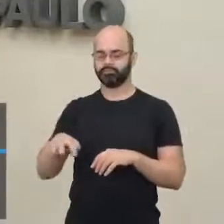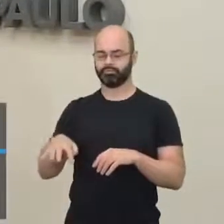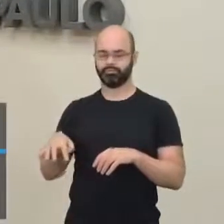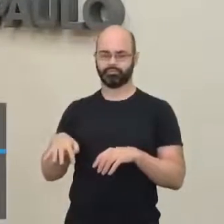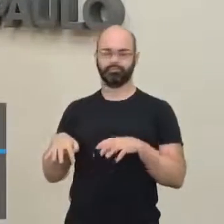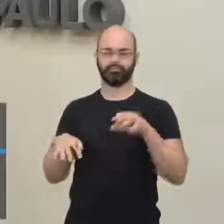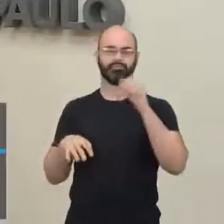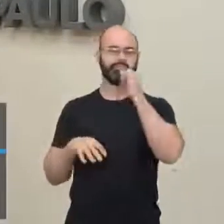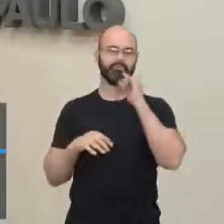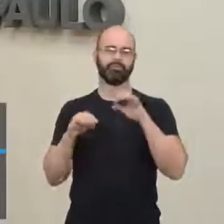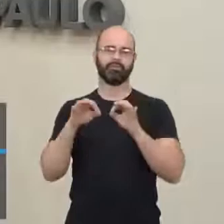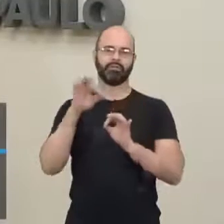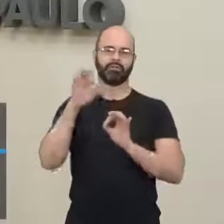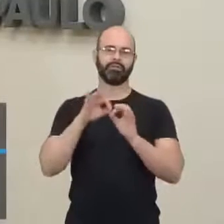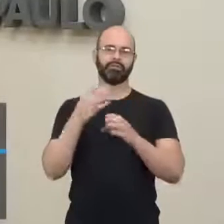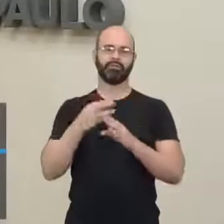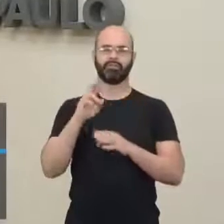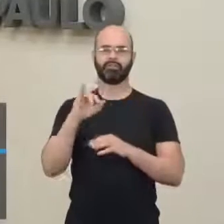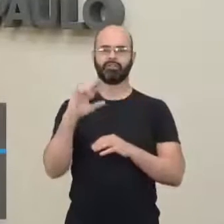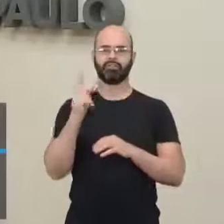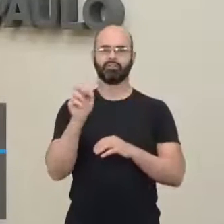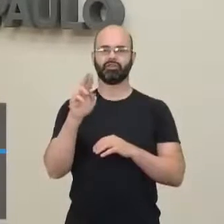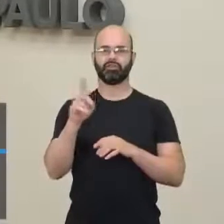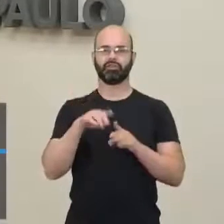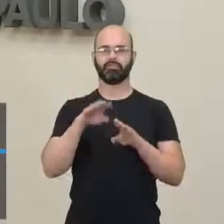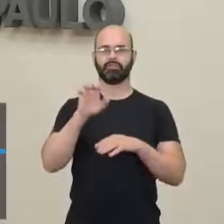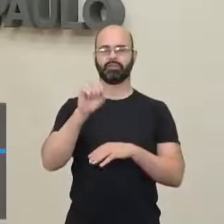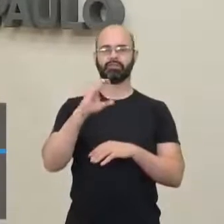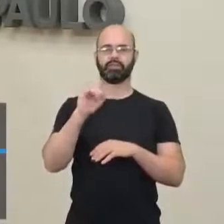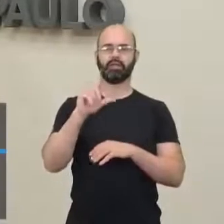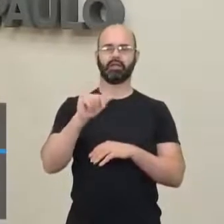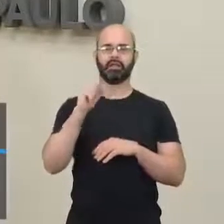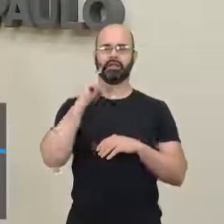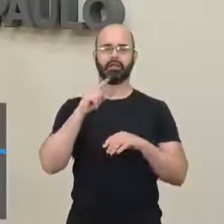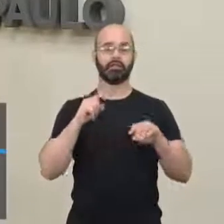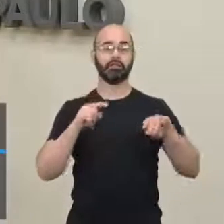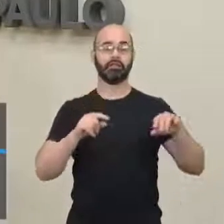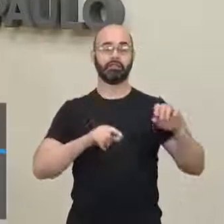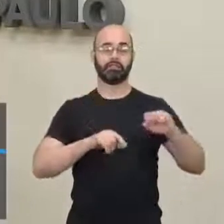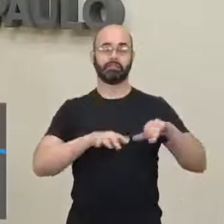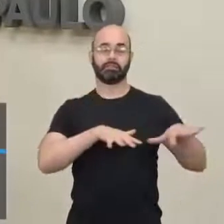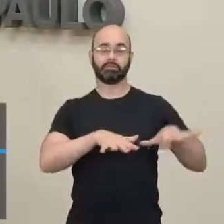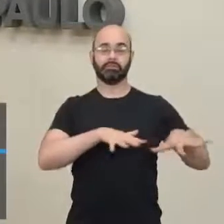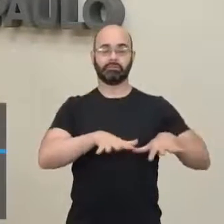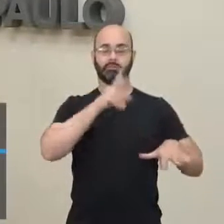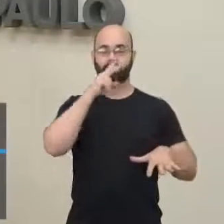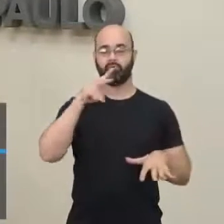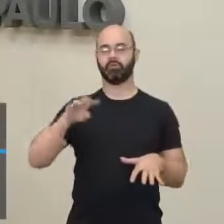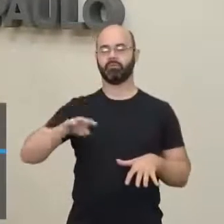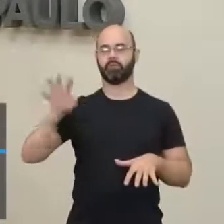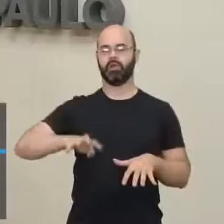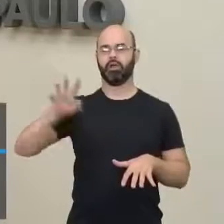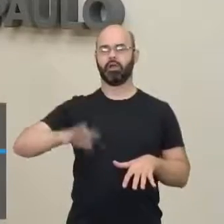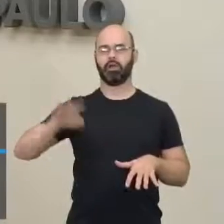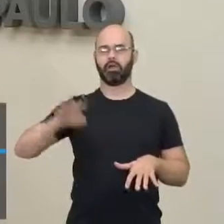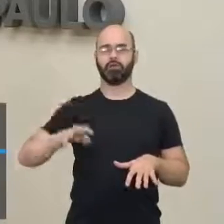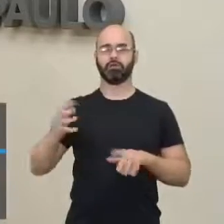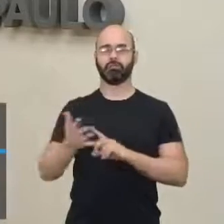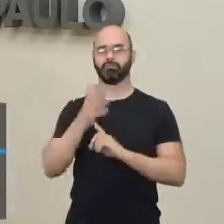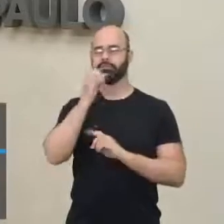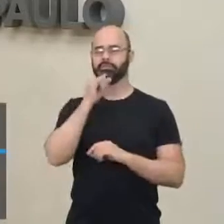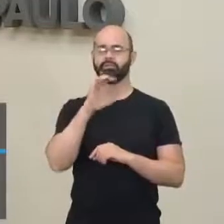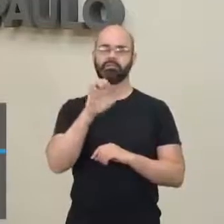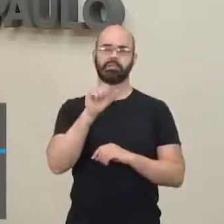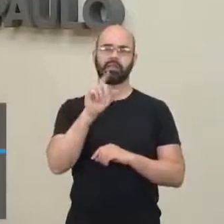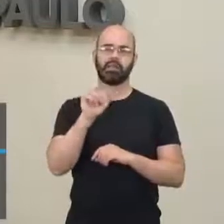de Richter, né, que também estudou essa formação das ondas sísmicas, né, e acaba demonstrando através de escala 1,